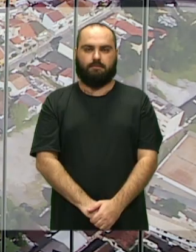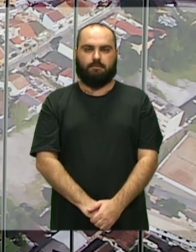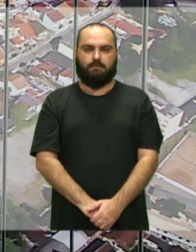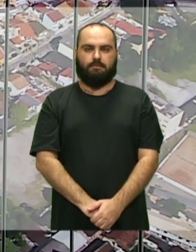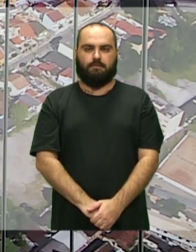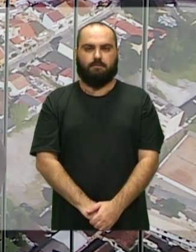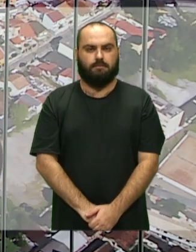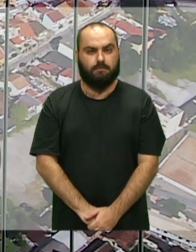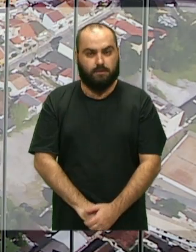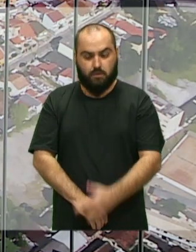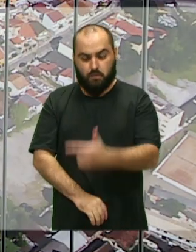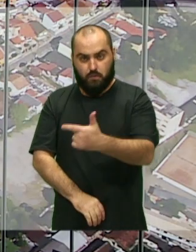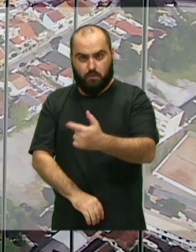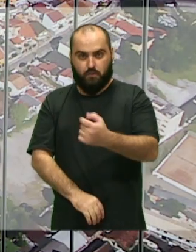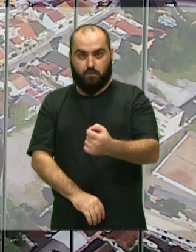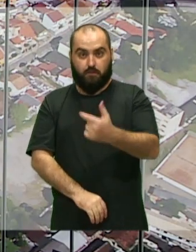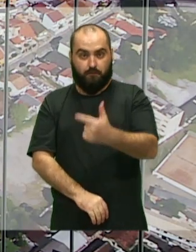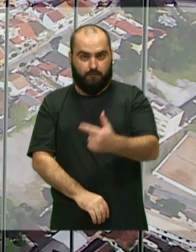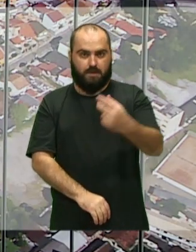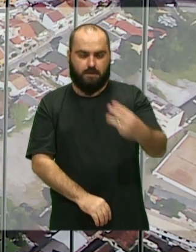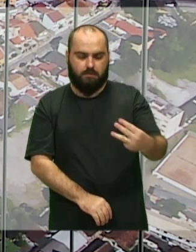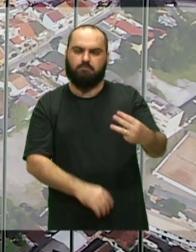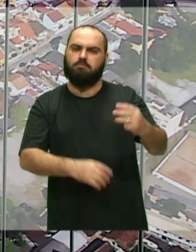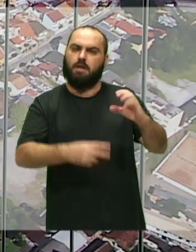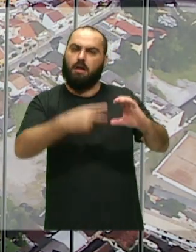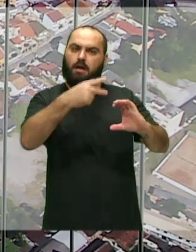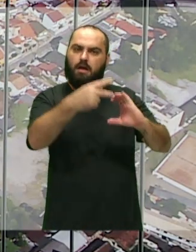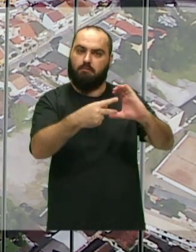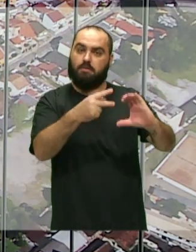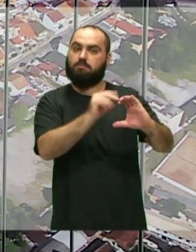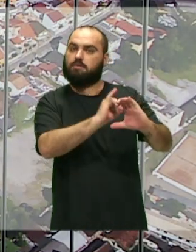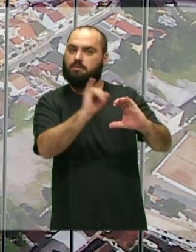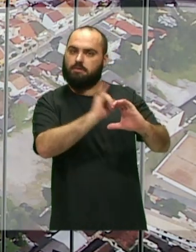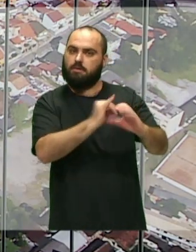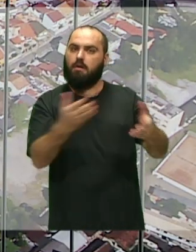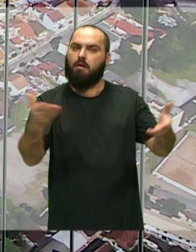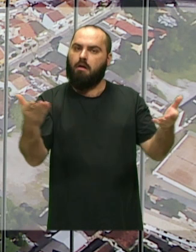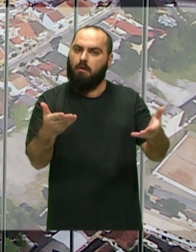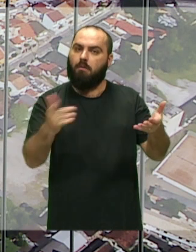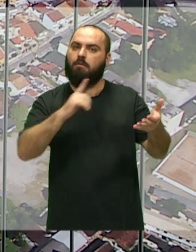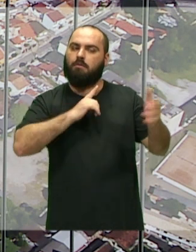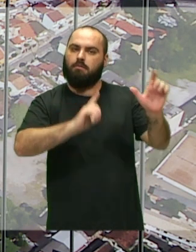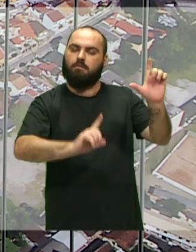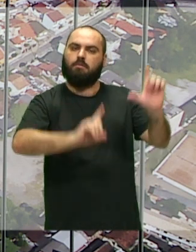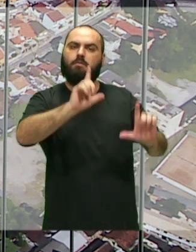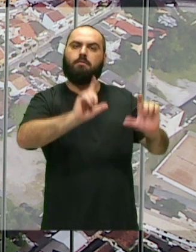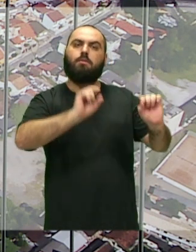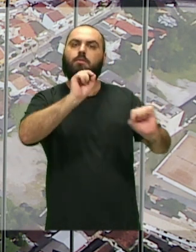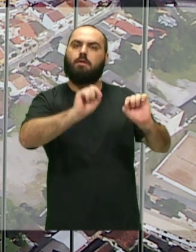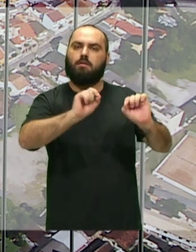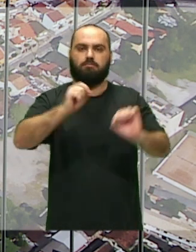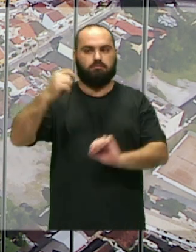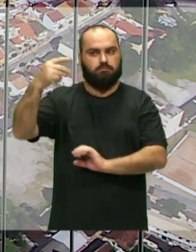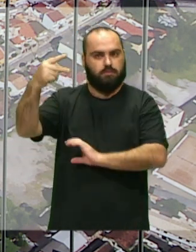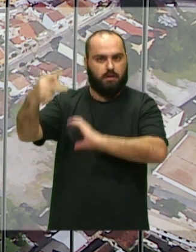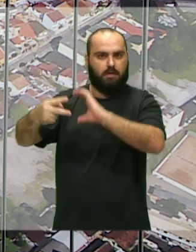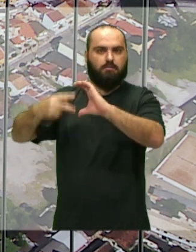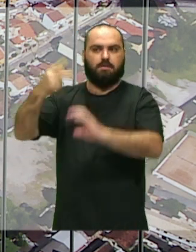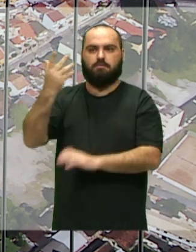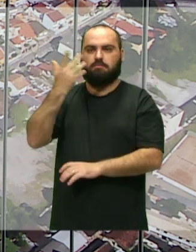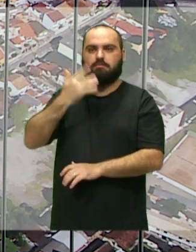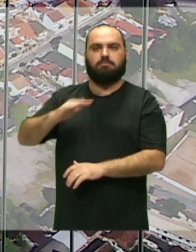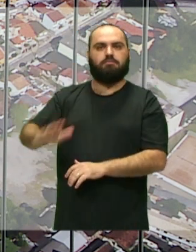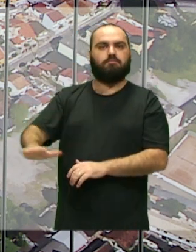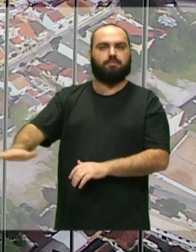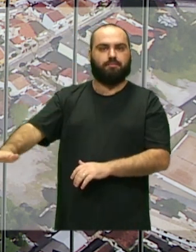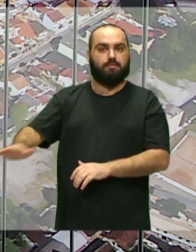em 2023 a câmara de vereadores de Itajaí coloque em prática o projeto Câmara Mirim de Abril a Setembro